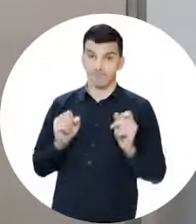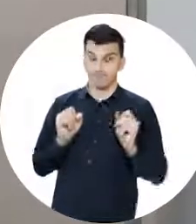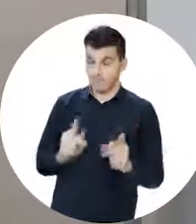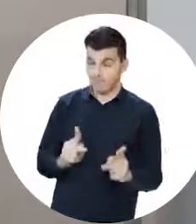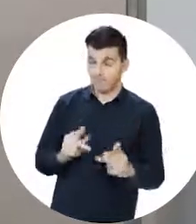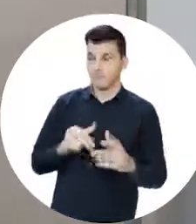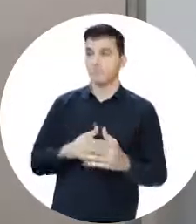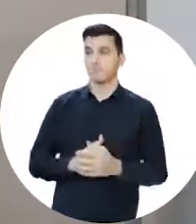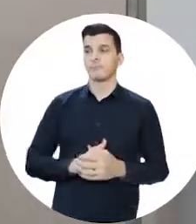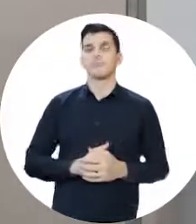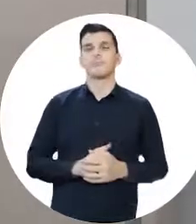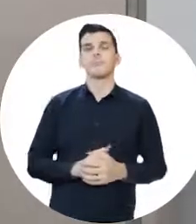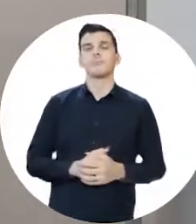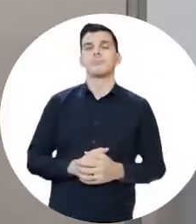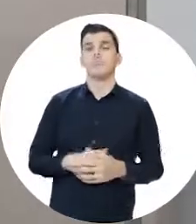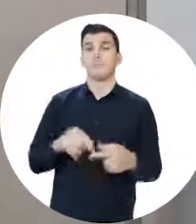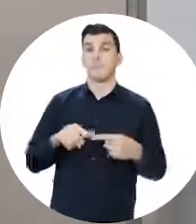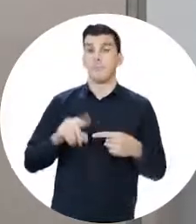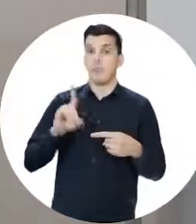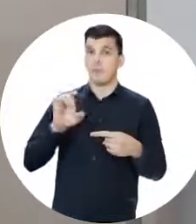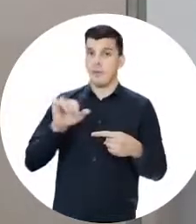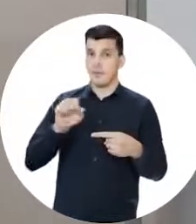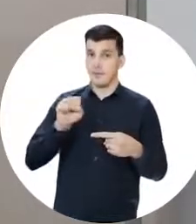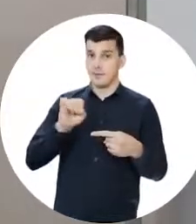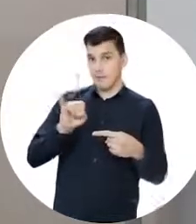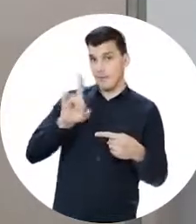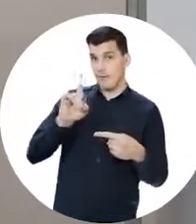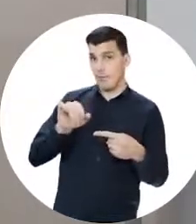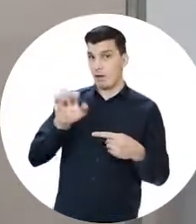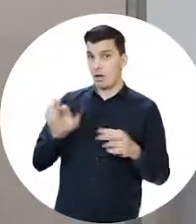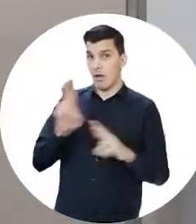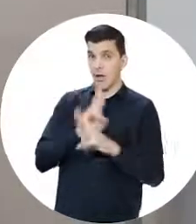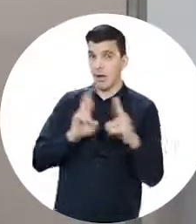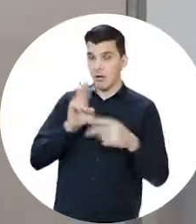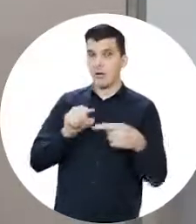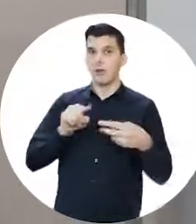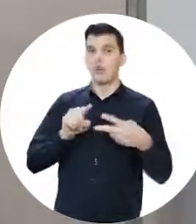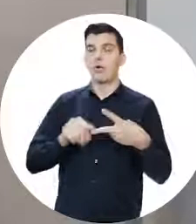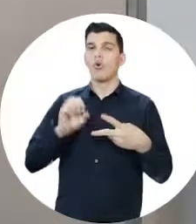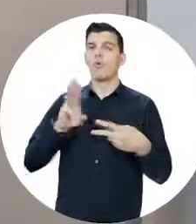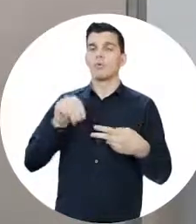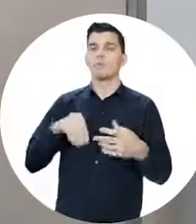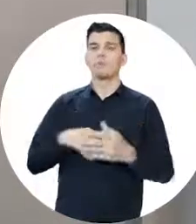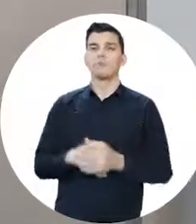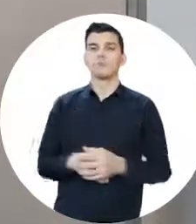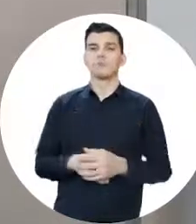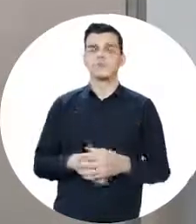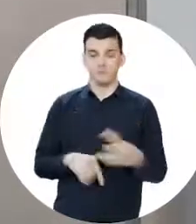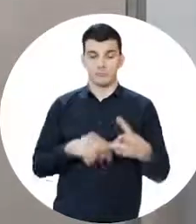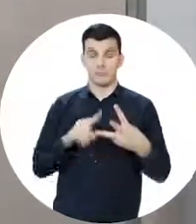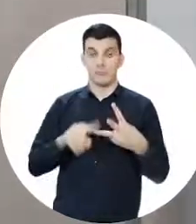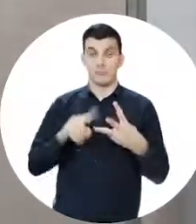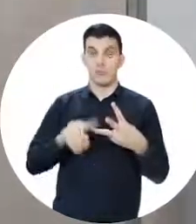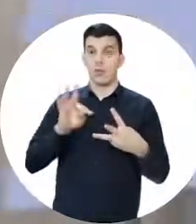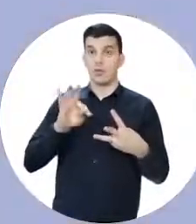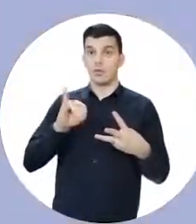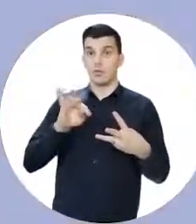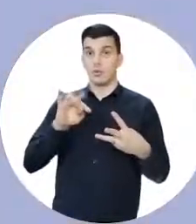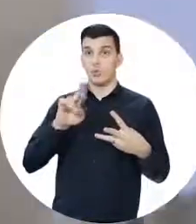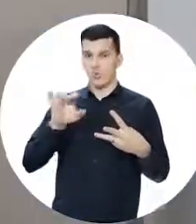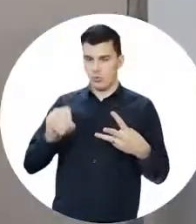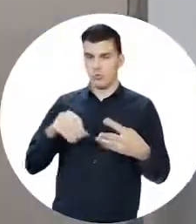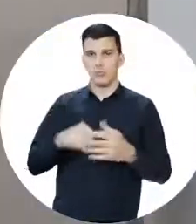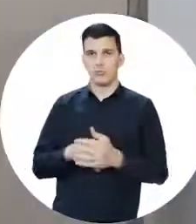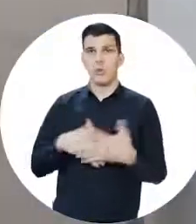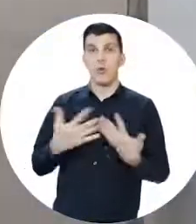Ok? Densidade relacionado com concentração comum. Para terminar a aula de hoje, título em massa e título em volume.